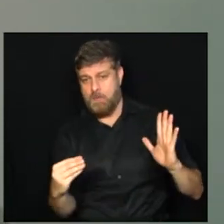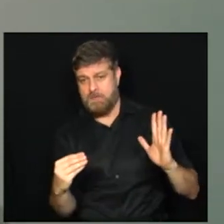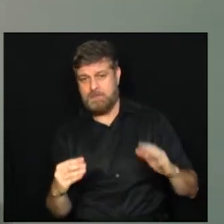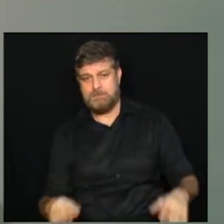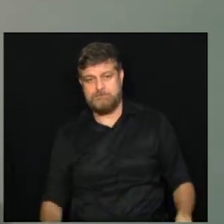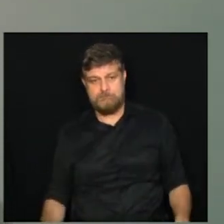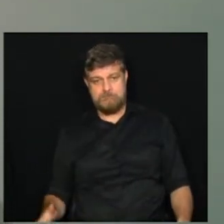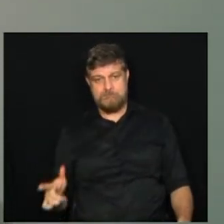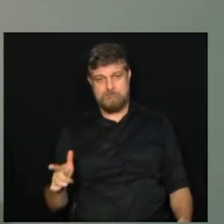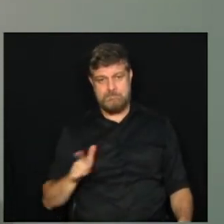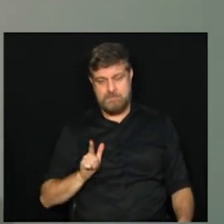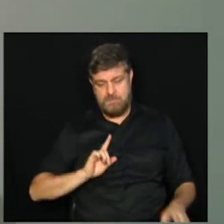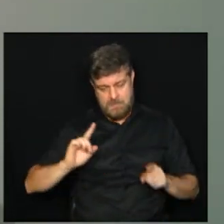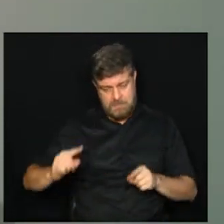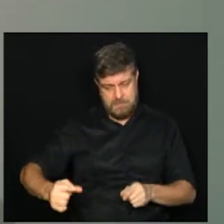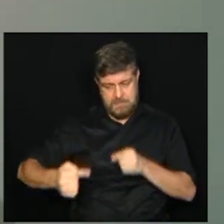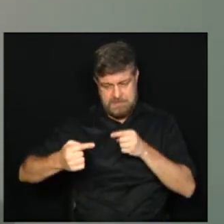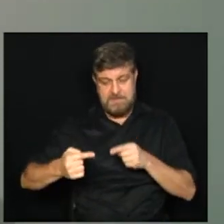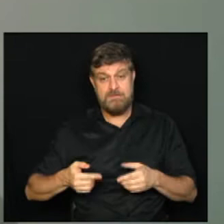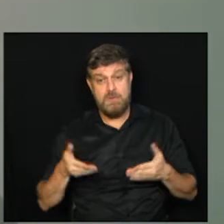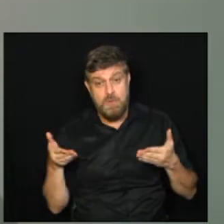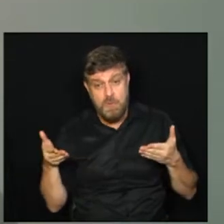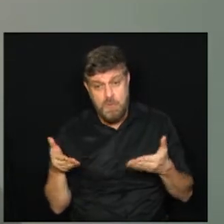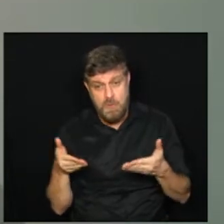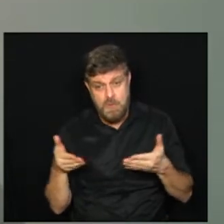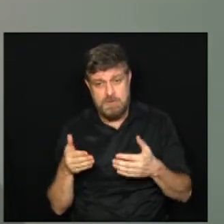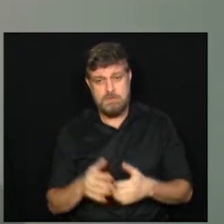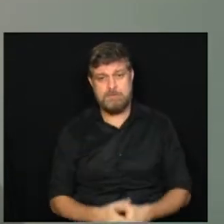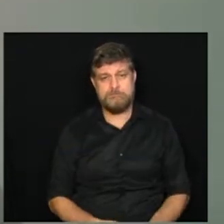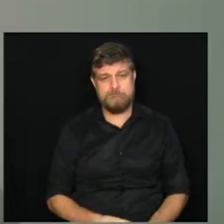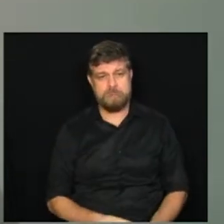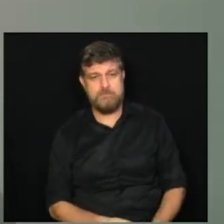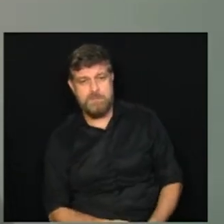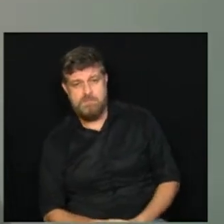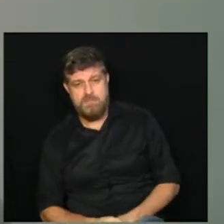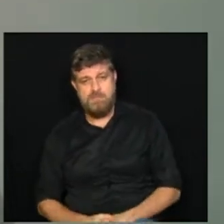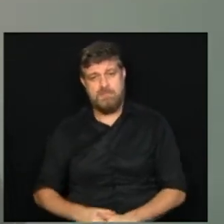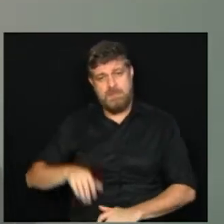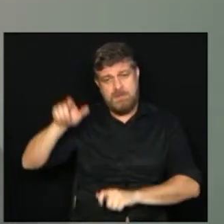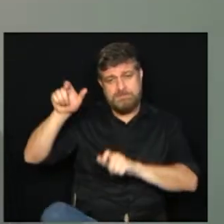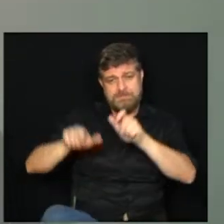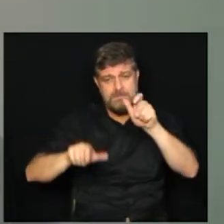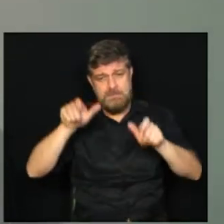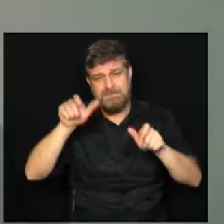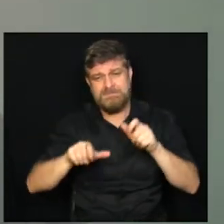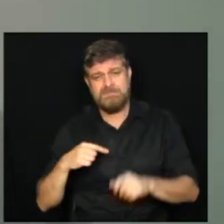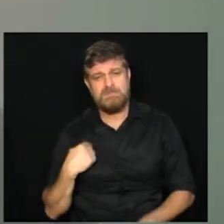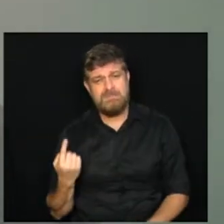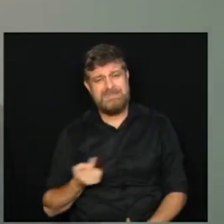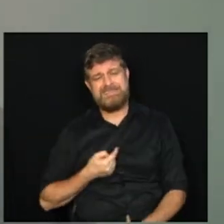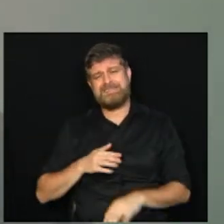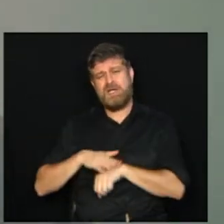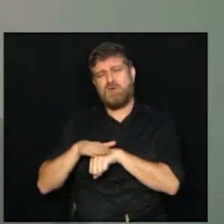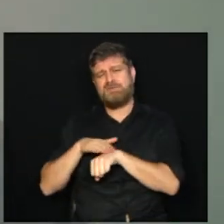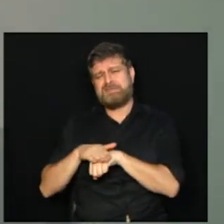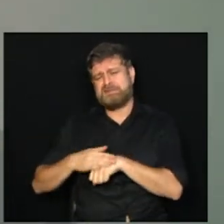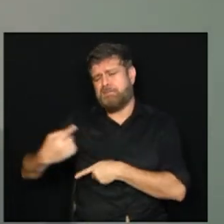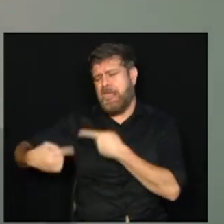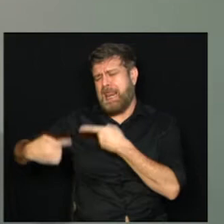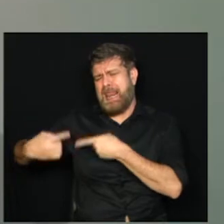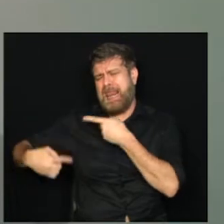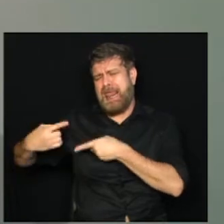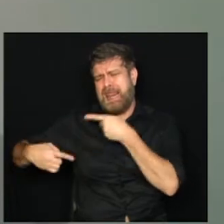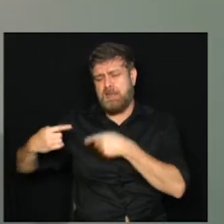foi esse o desafio. Hoje, as pessoas estão Olha, a gente discutiu muita coisa, foi